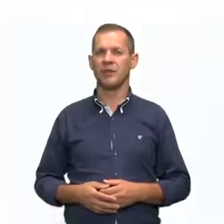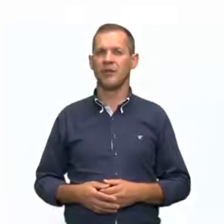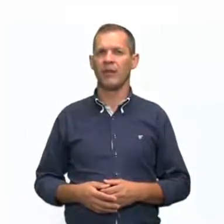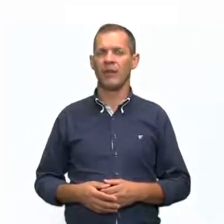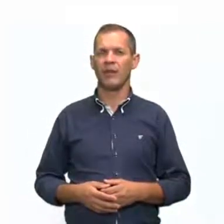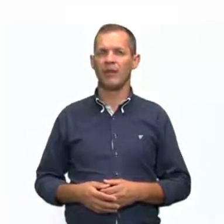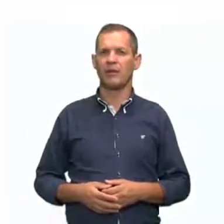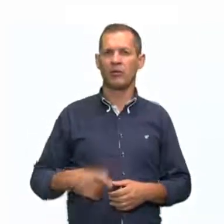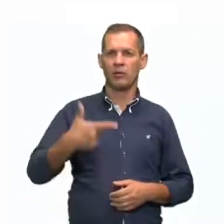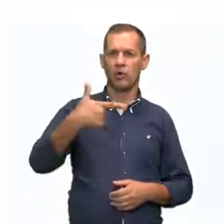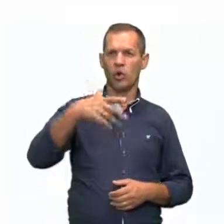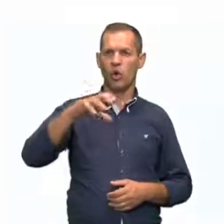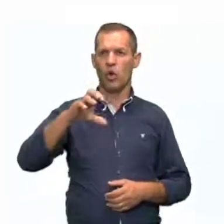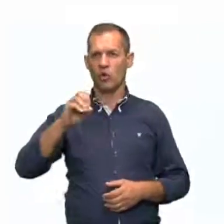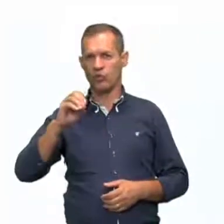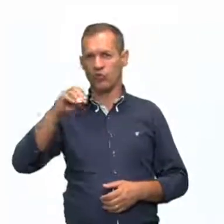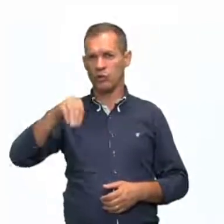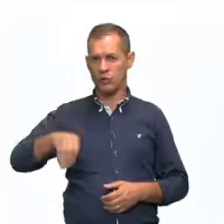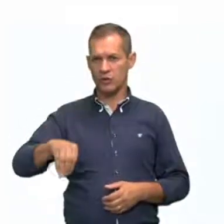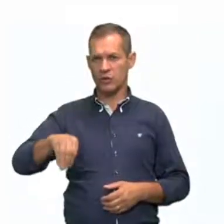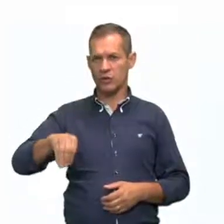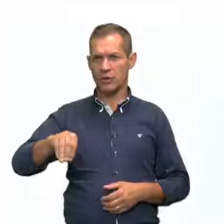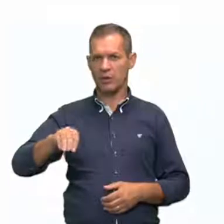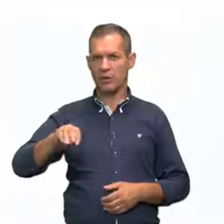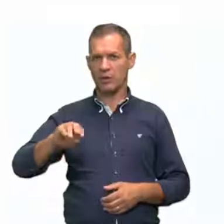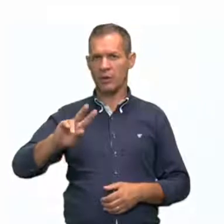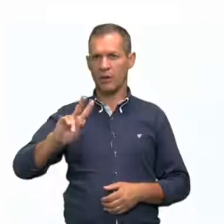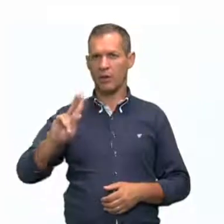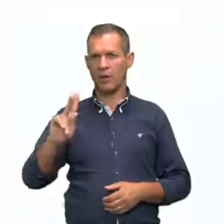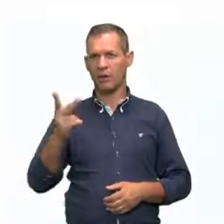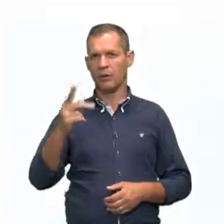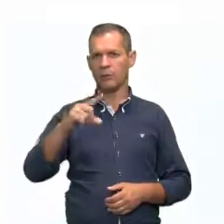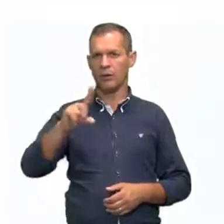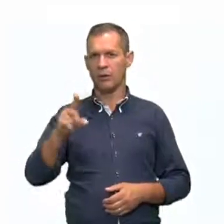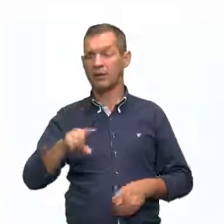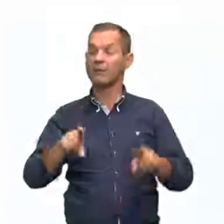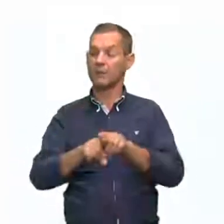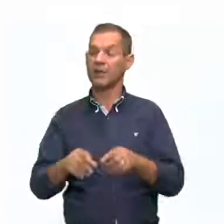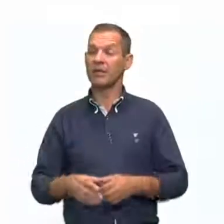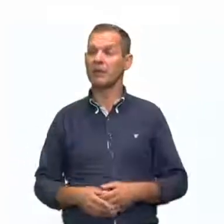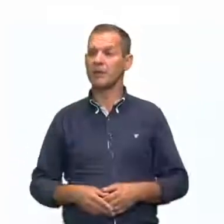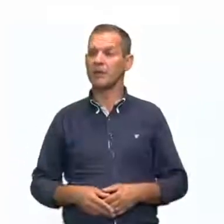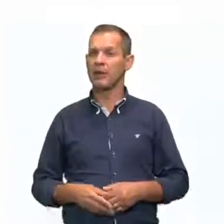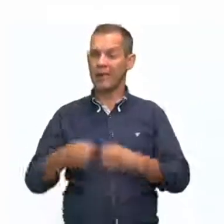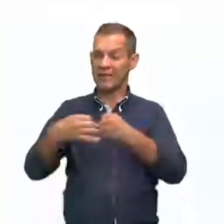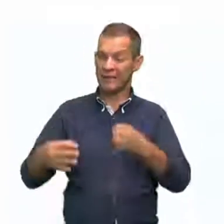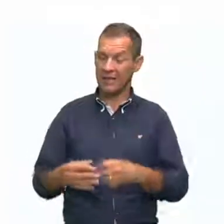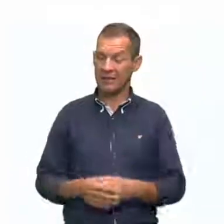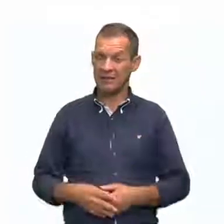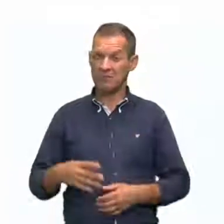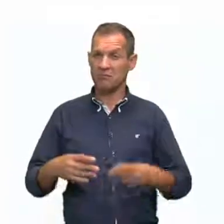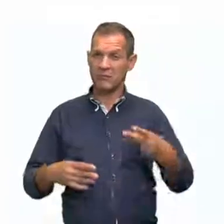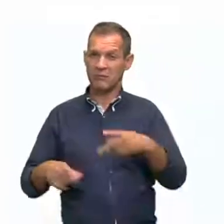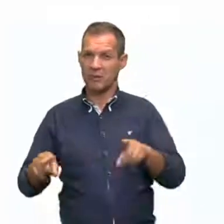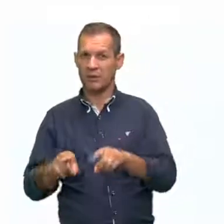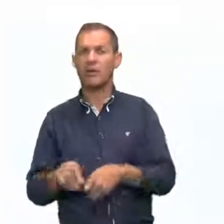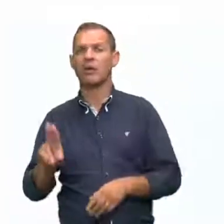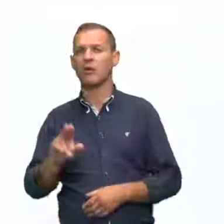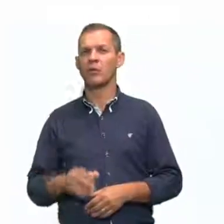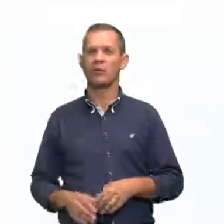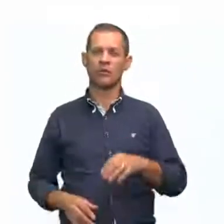são de 20 MHz, de até 20 MHz. Existem canais menores. E ele utiliza o